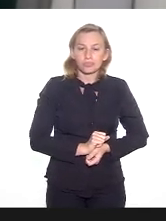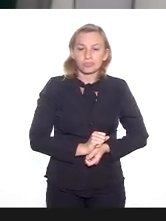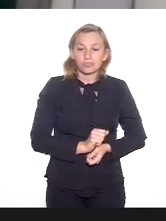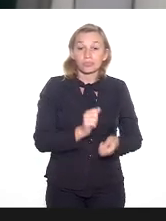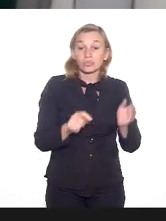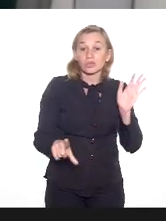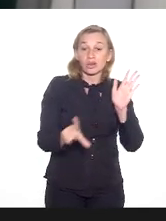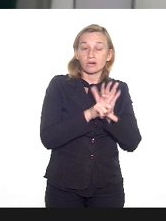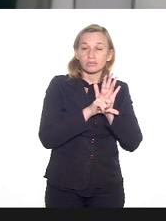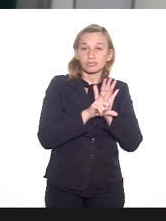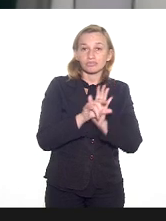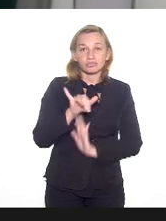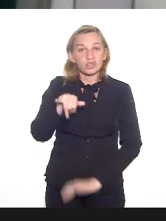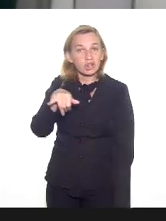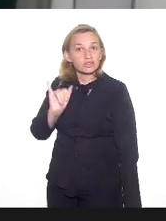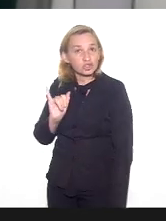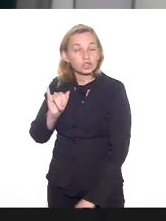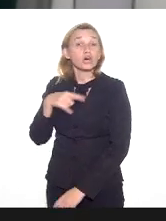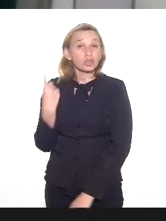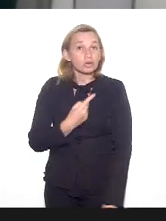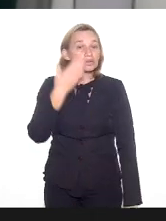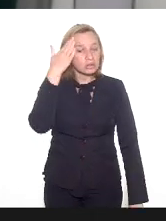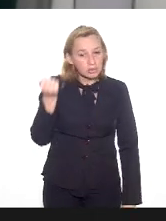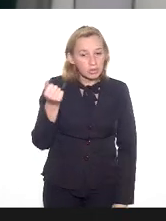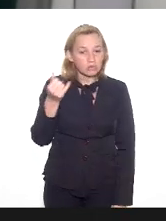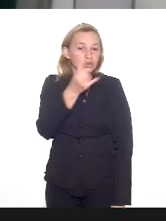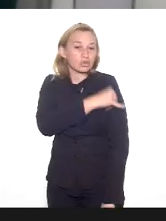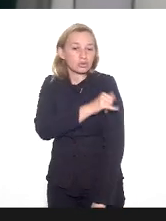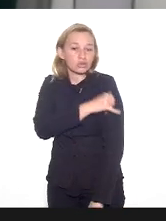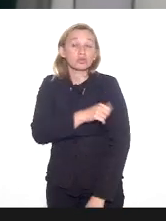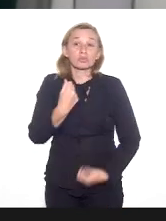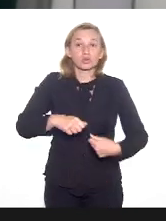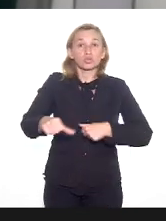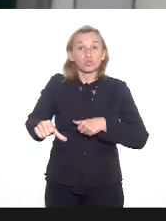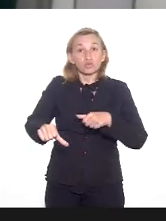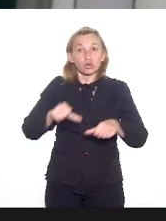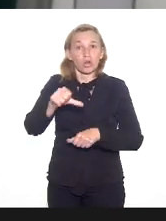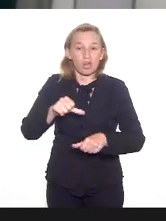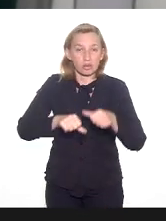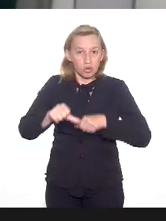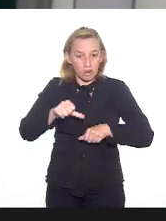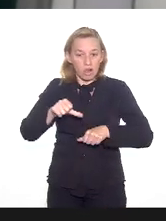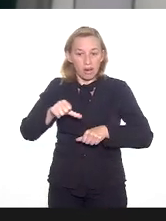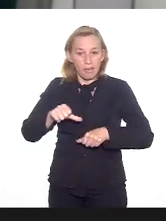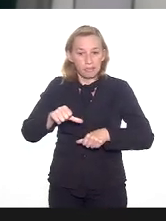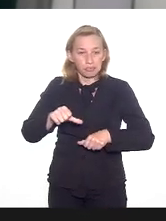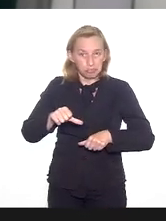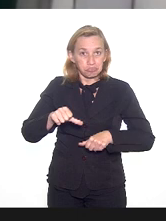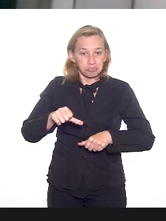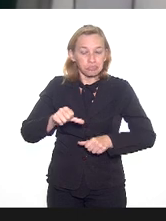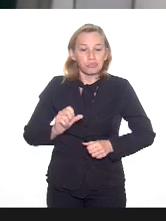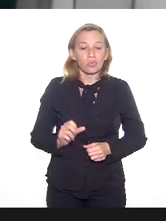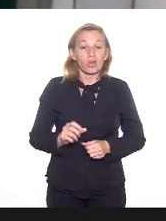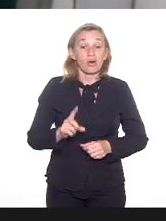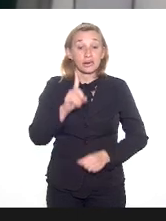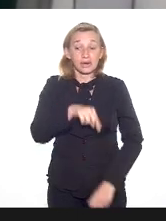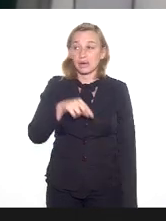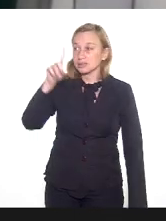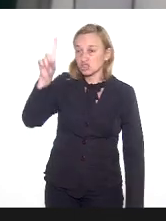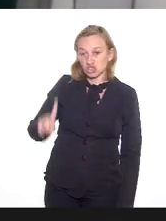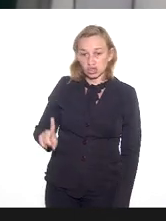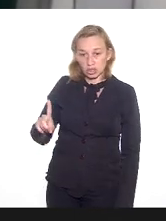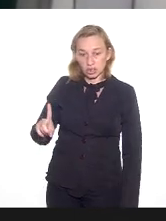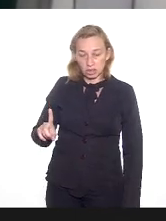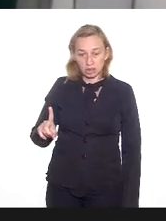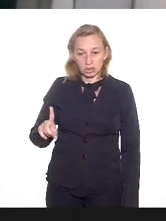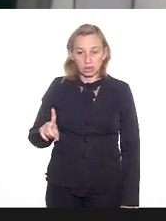Lei Candir, né? Nós sabemos que o Rio de Janeiro decidiu trocar, né, um passivo que lhe era de direito da ordem